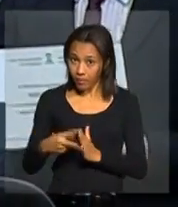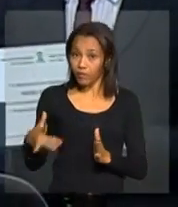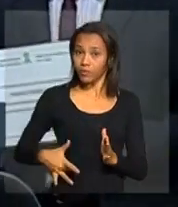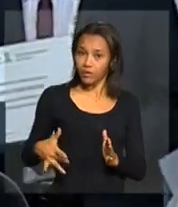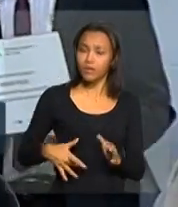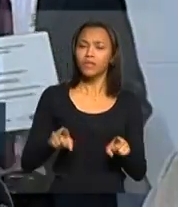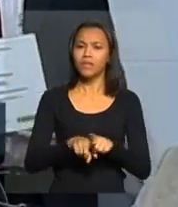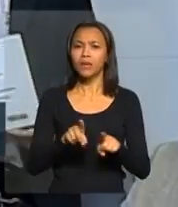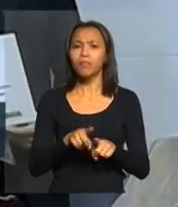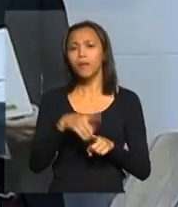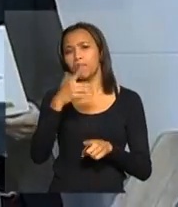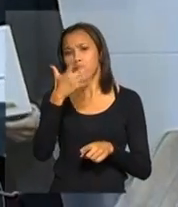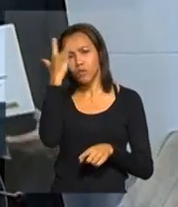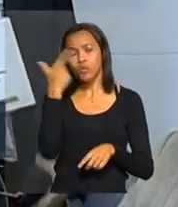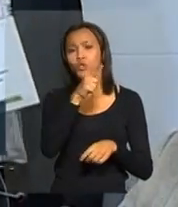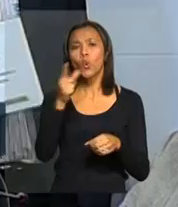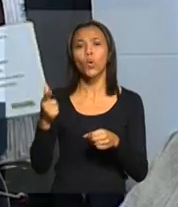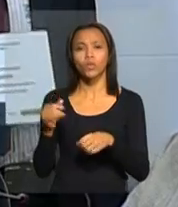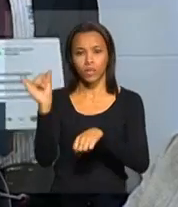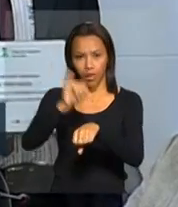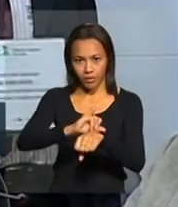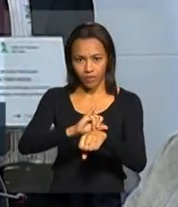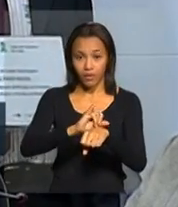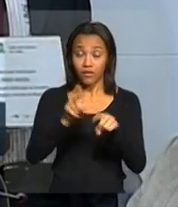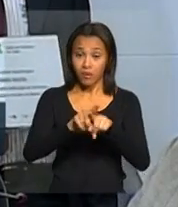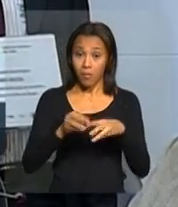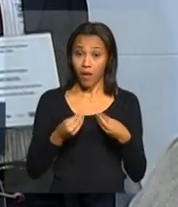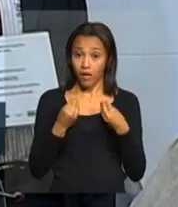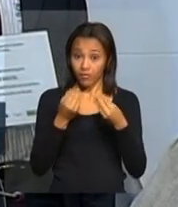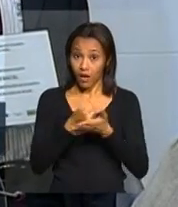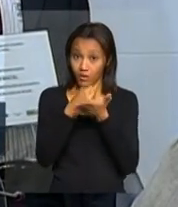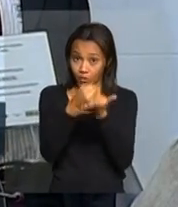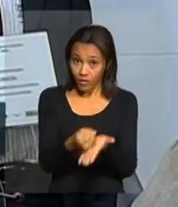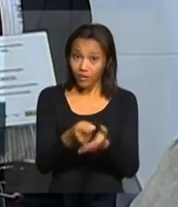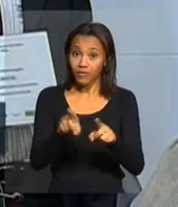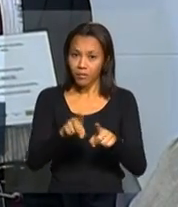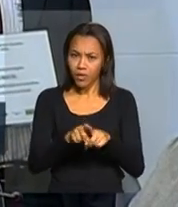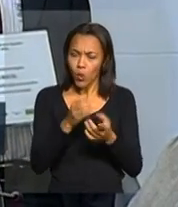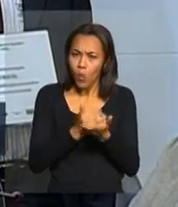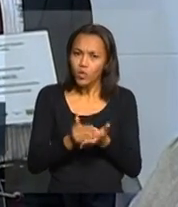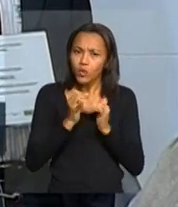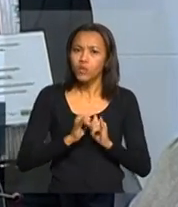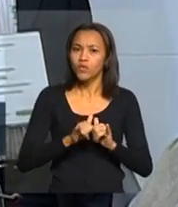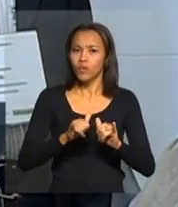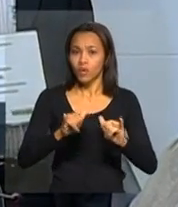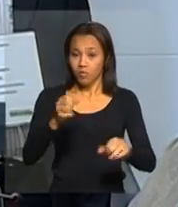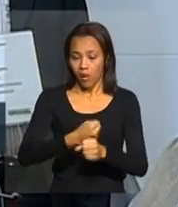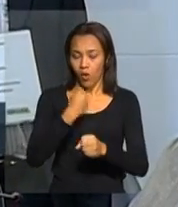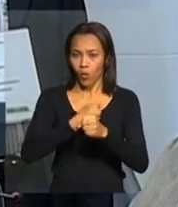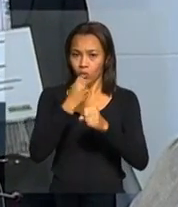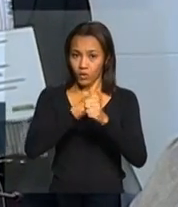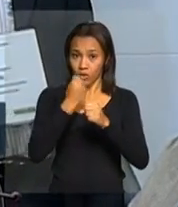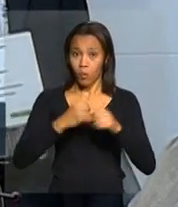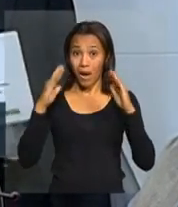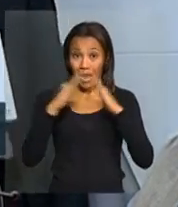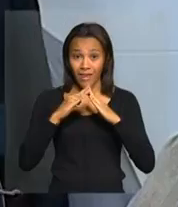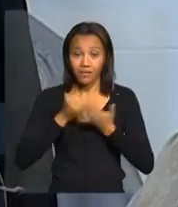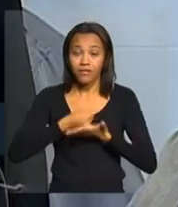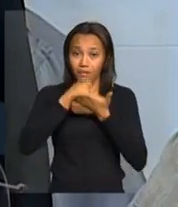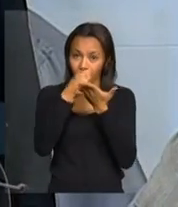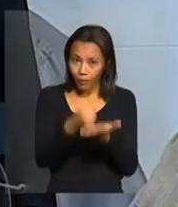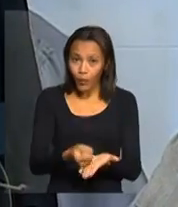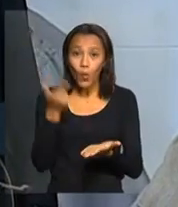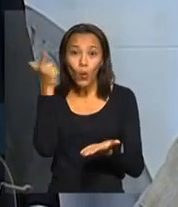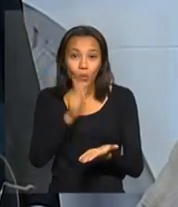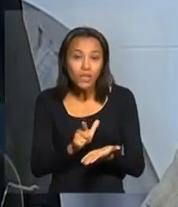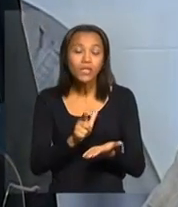aos pacientes vindos da capital. Para atender essa demanda, iniciou uma campanha para a construção de uma casa de apoio, conseguindo